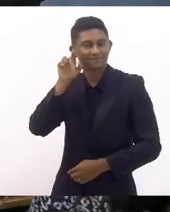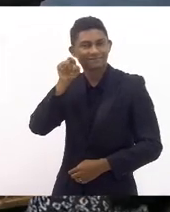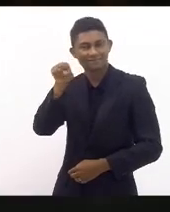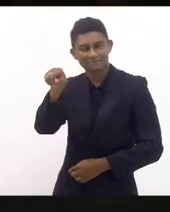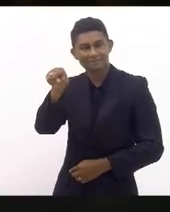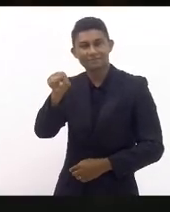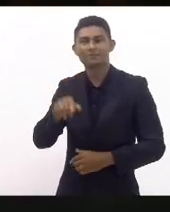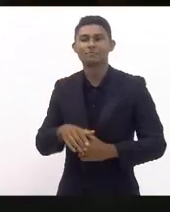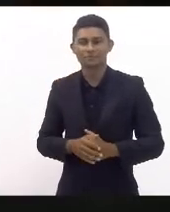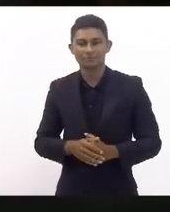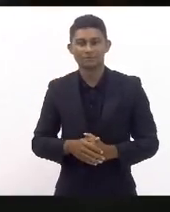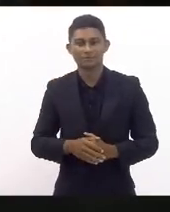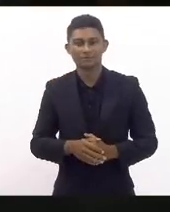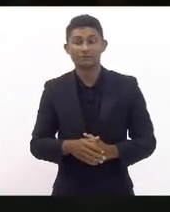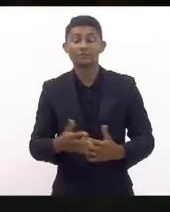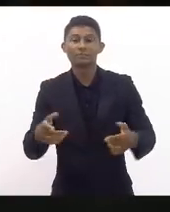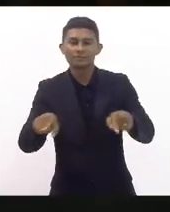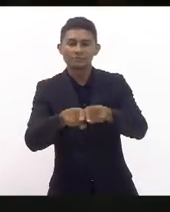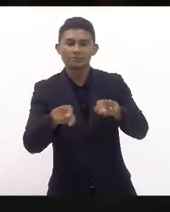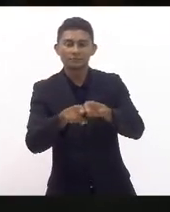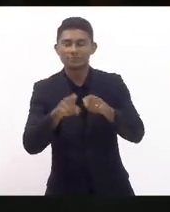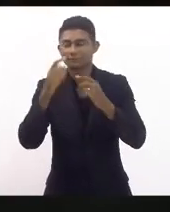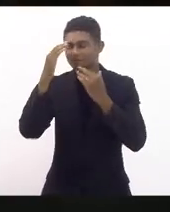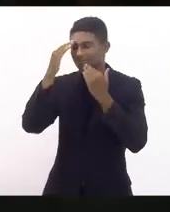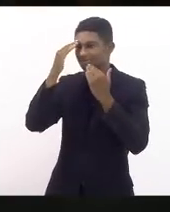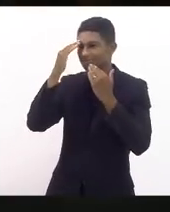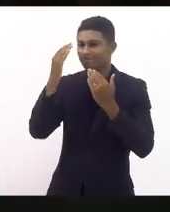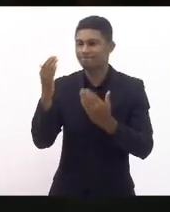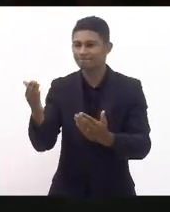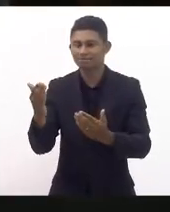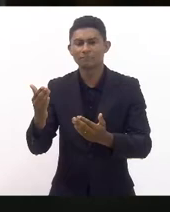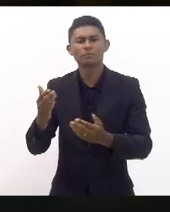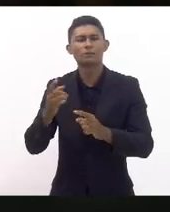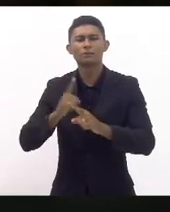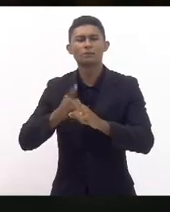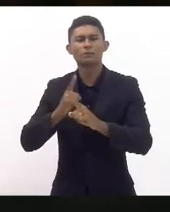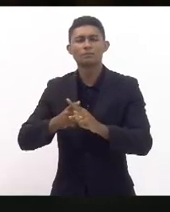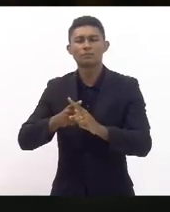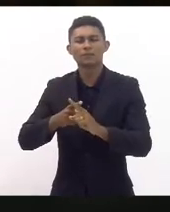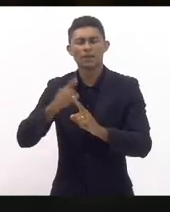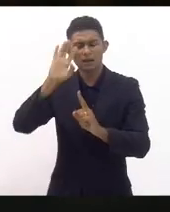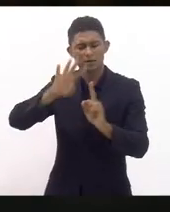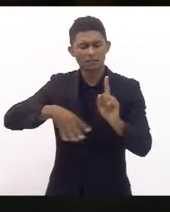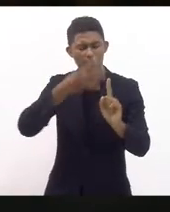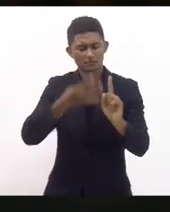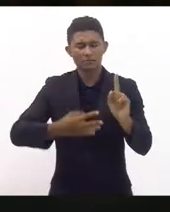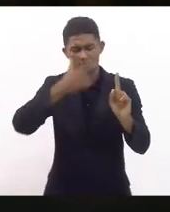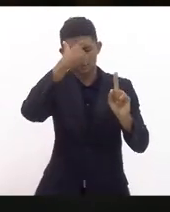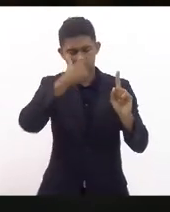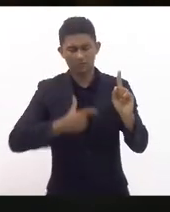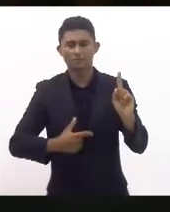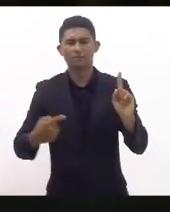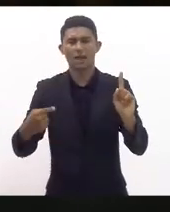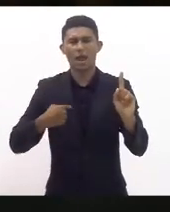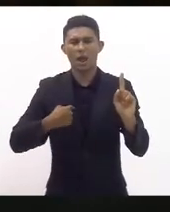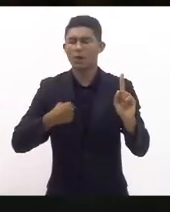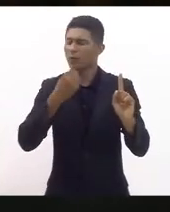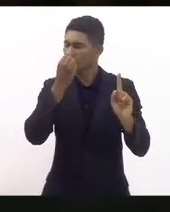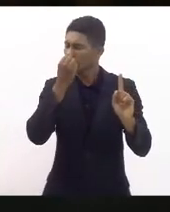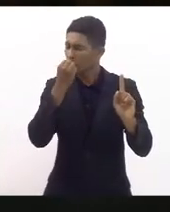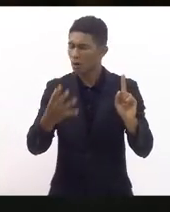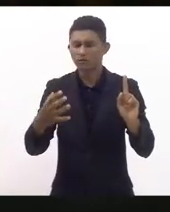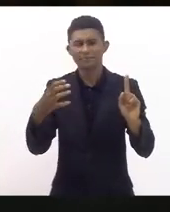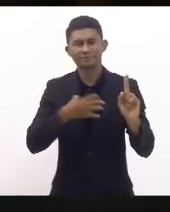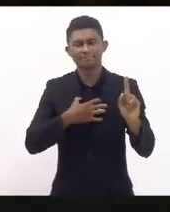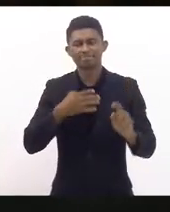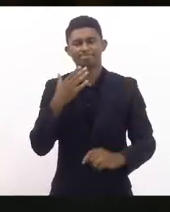Ao mesmo momento que eu cumprimento, já agradeço a homenagem recebida. É sempre muito, muito bom, muito gratificante,